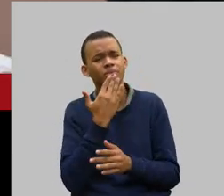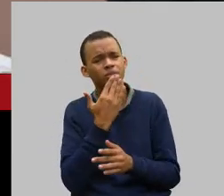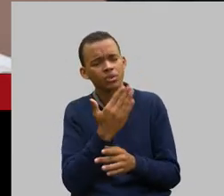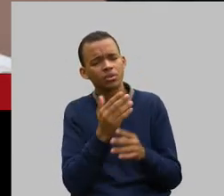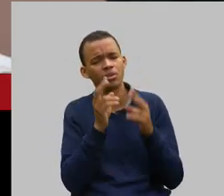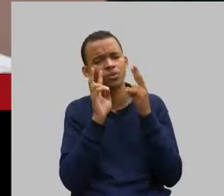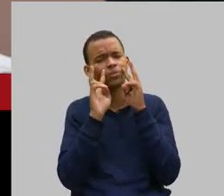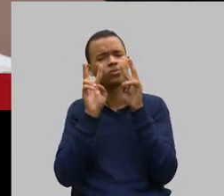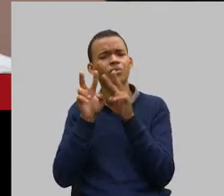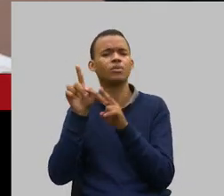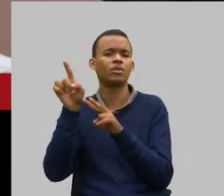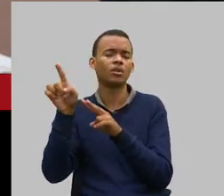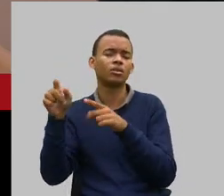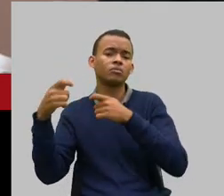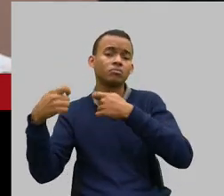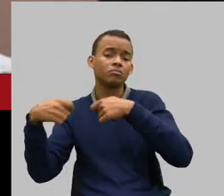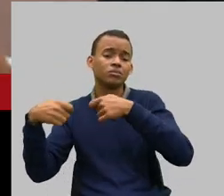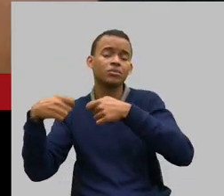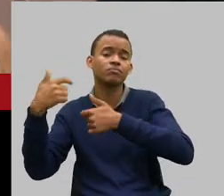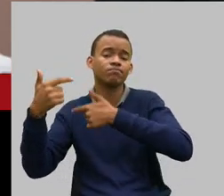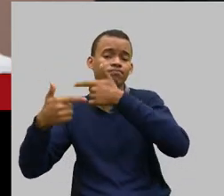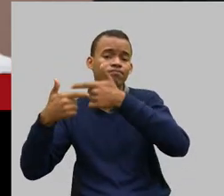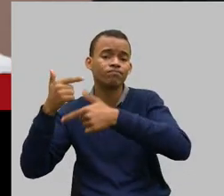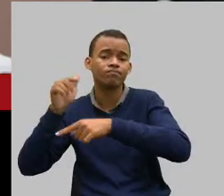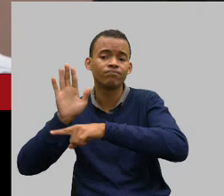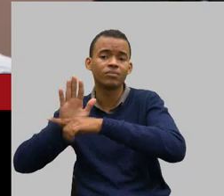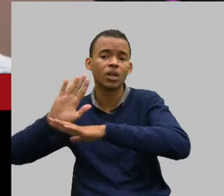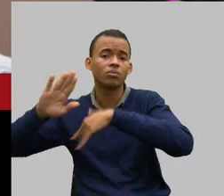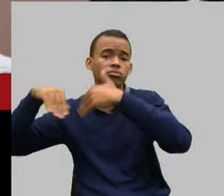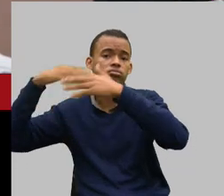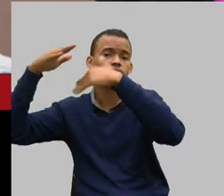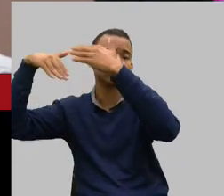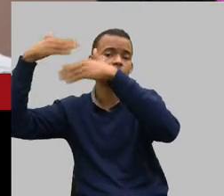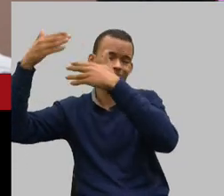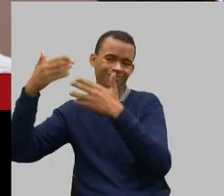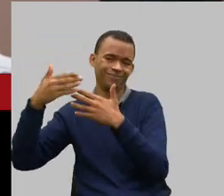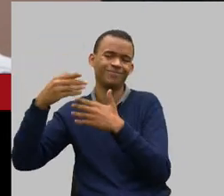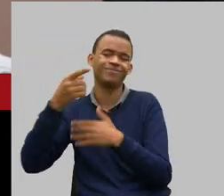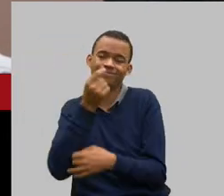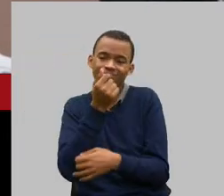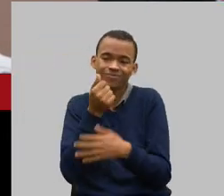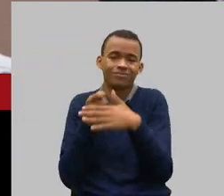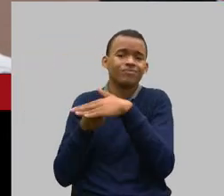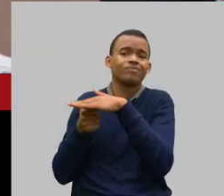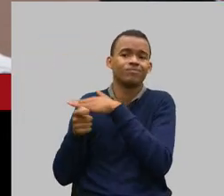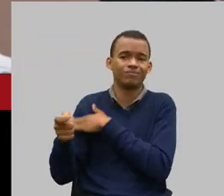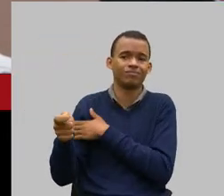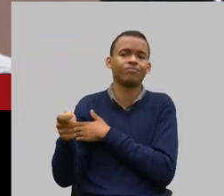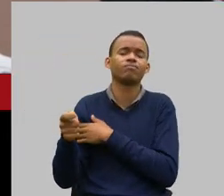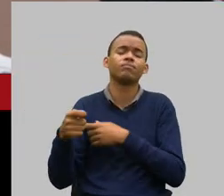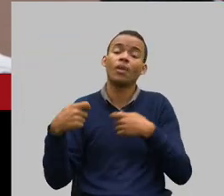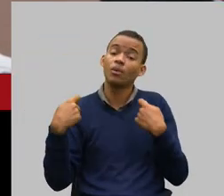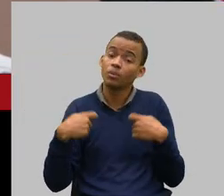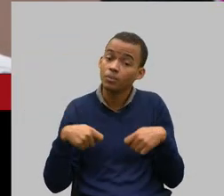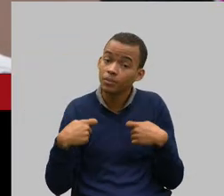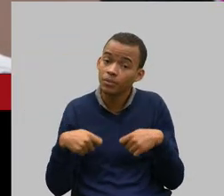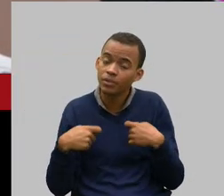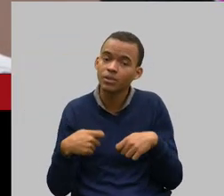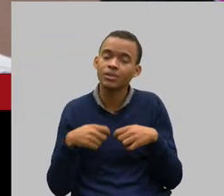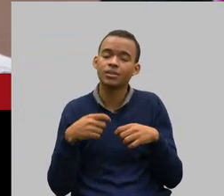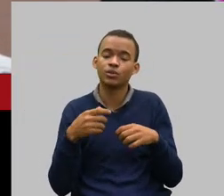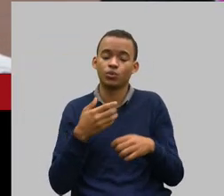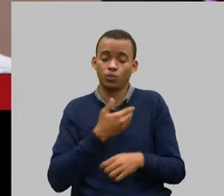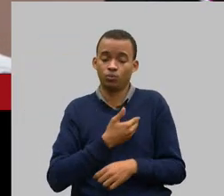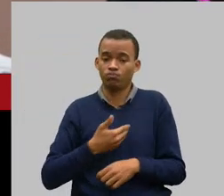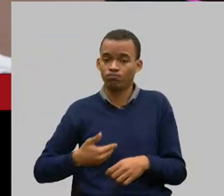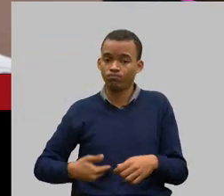que hoje clama por essa desenvolvimento por esses recursos e a gente precisa muito mesmo e desse olhar atento do Governo do Estado